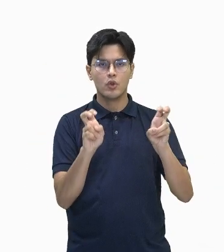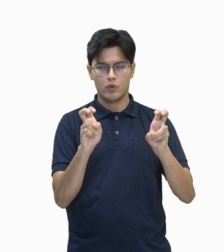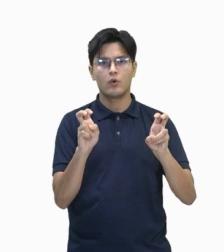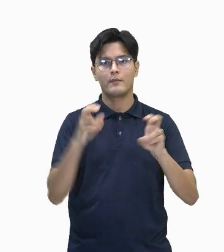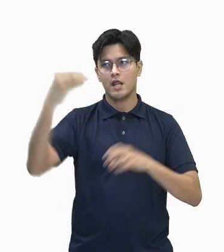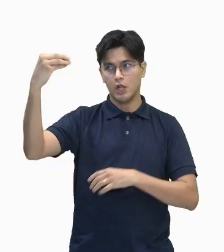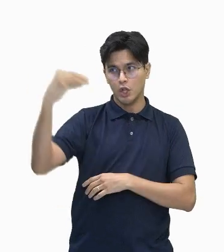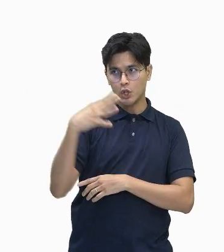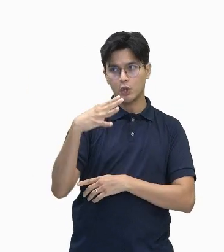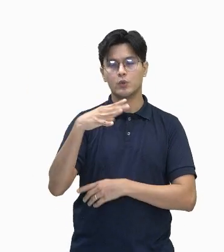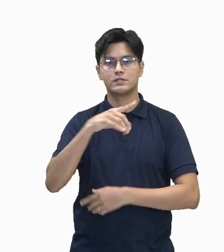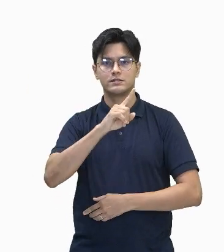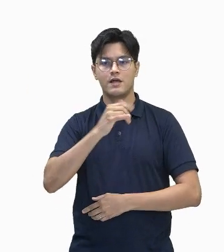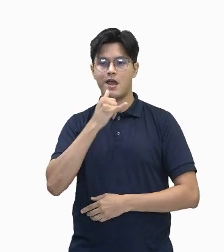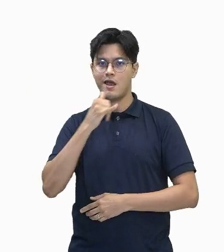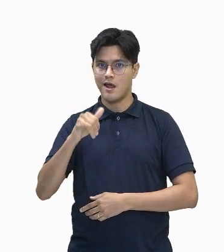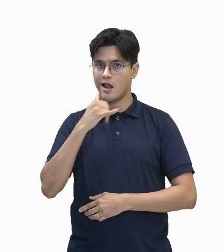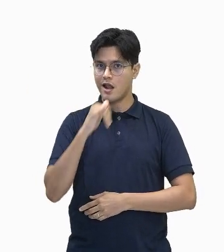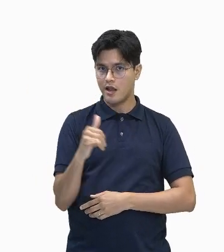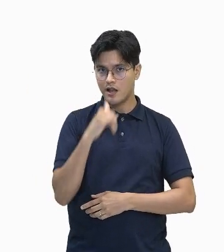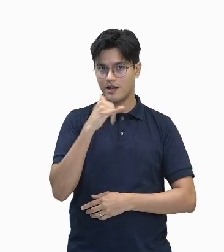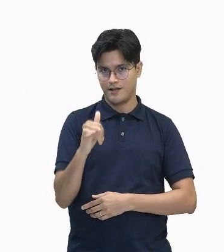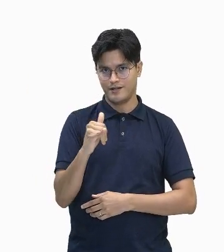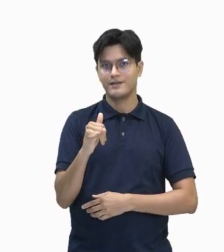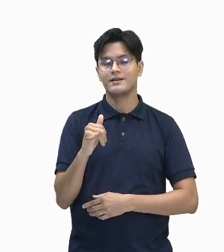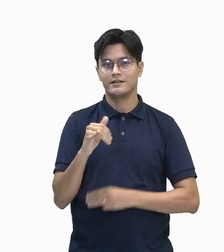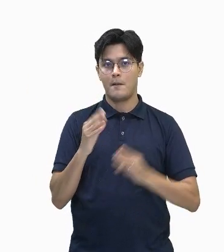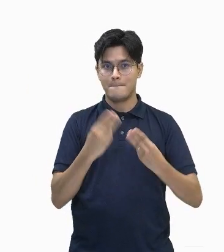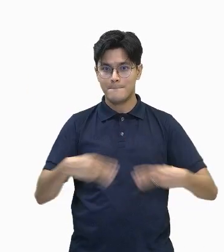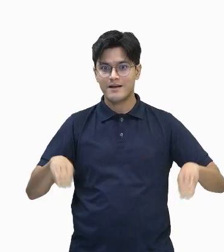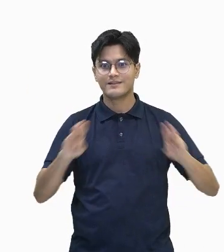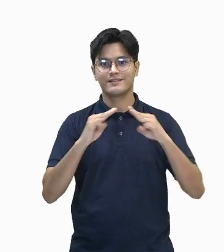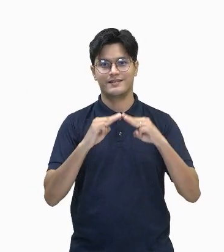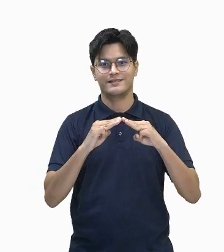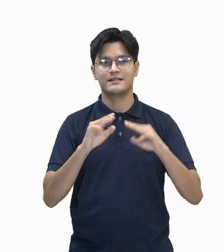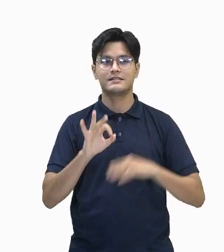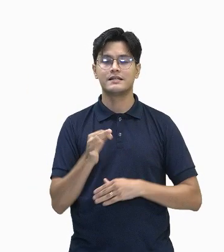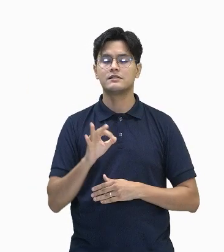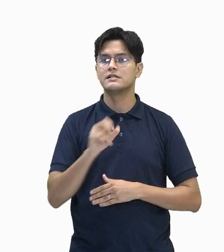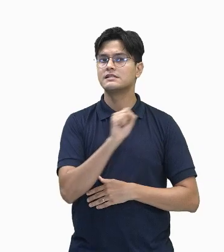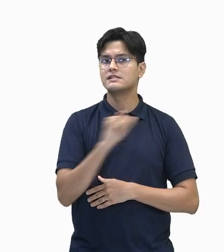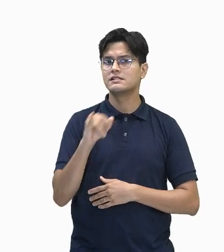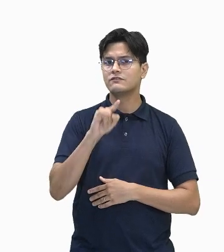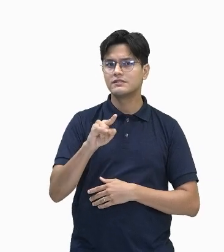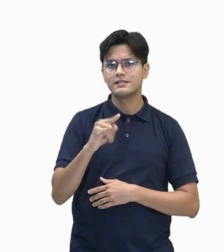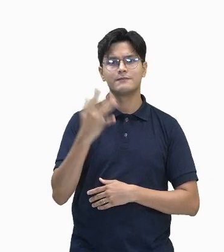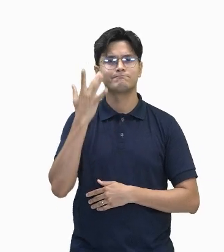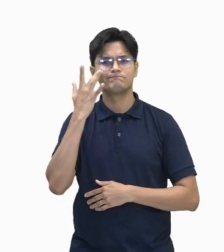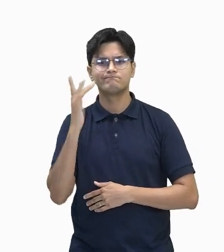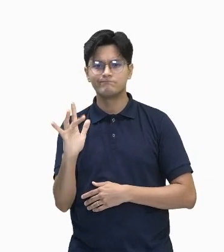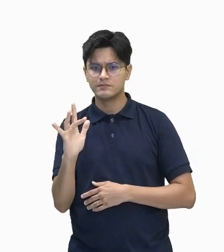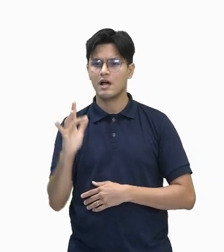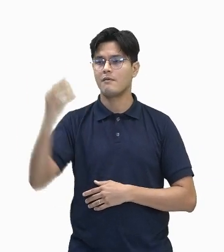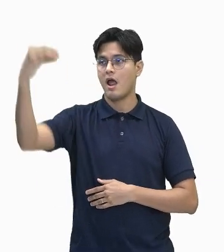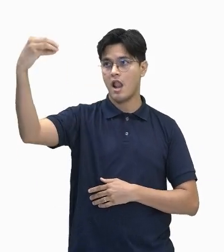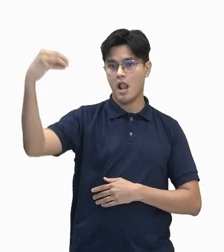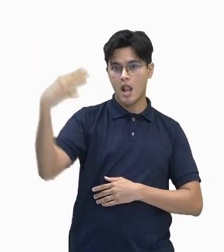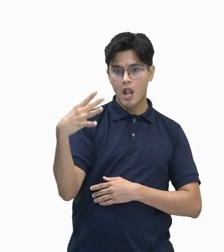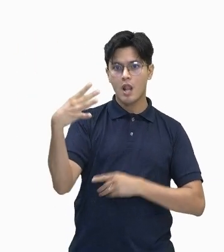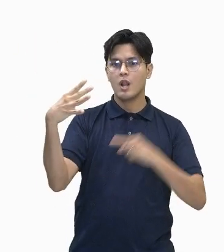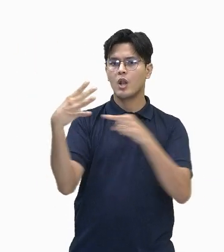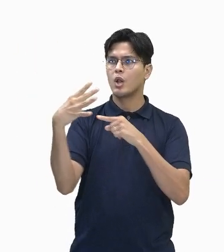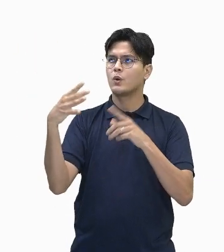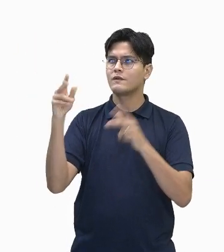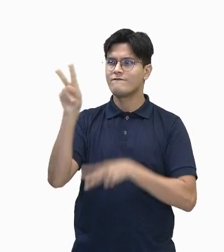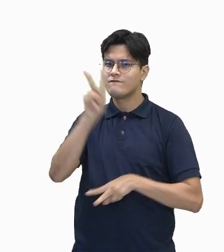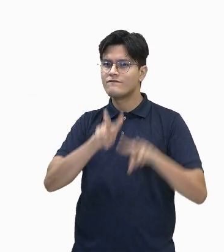uma onda eletromagnética. Se você não sabe ainda, ou se você já ouviu falar, a luz visível,